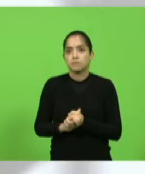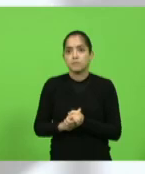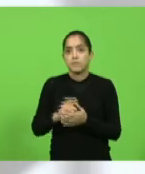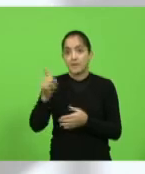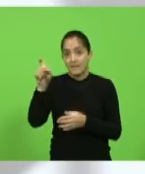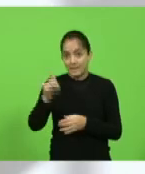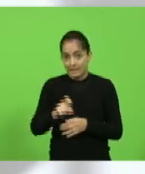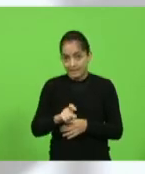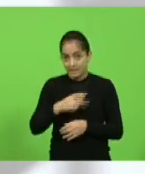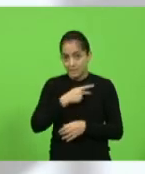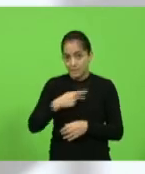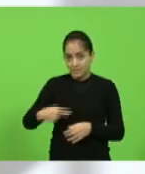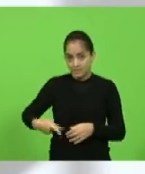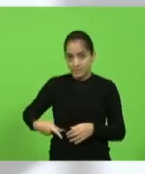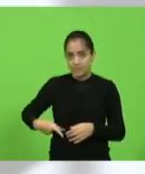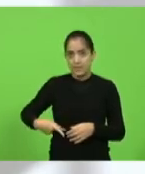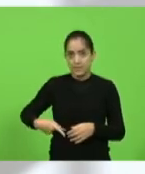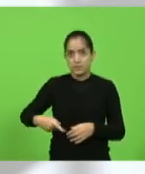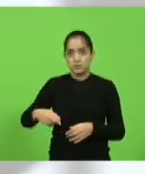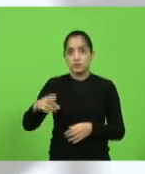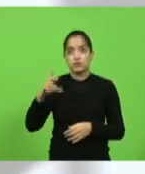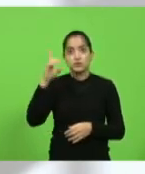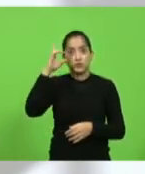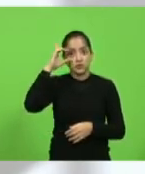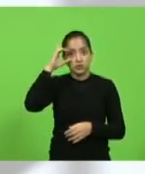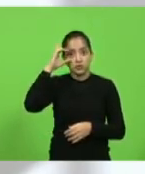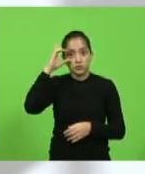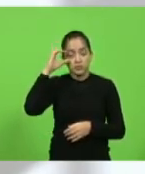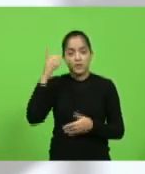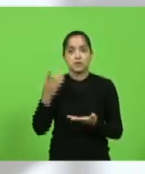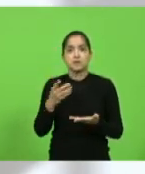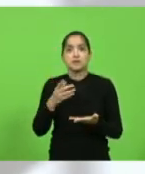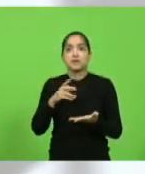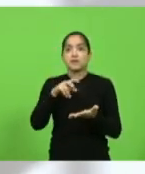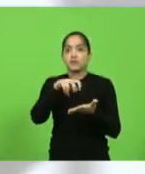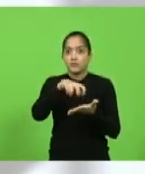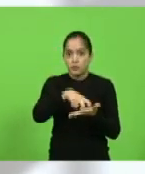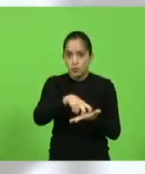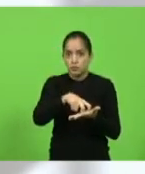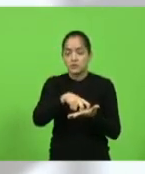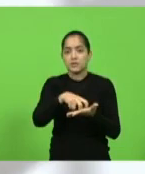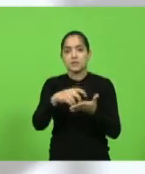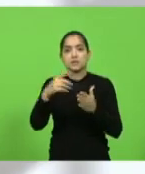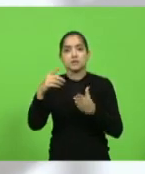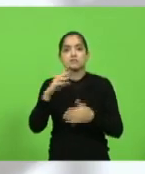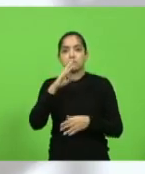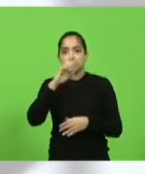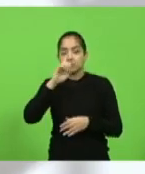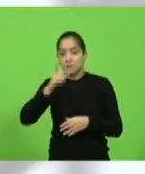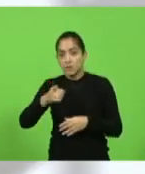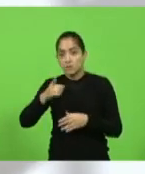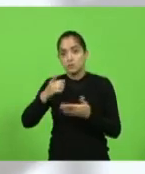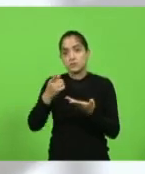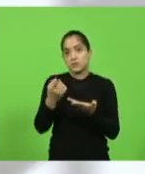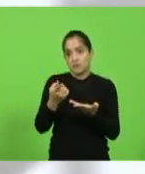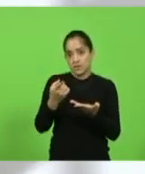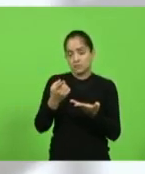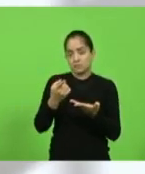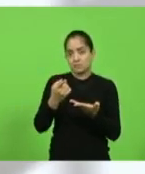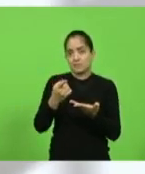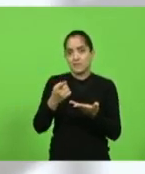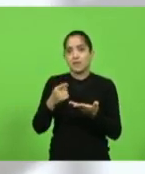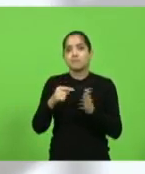Dilma Rousseff, onde, condenada pelo Senado Federal, não foi sequer denunciada, haja vista a ocorrência, naquele caso,